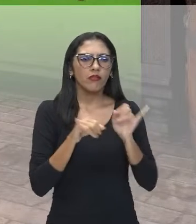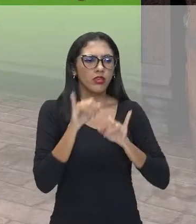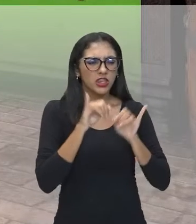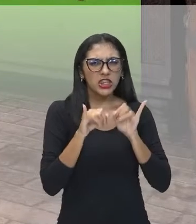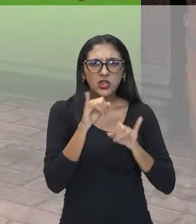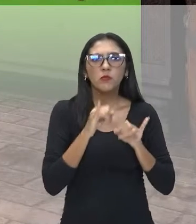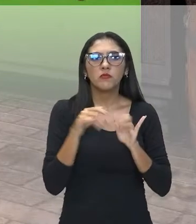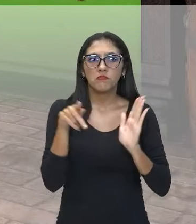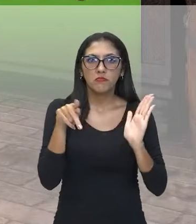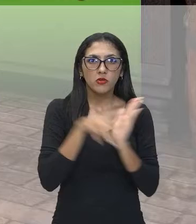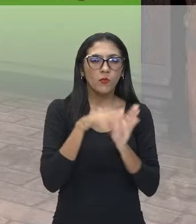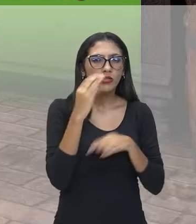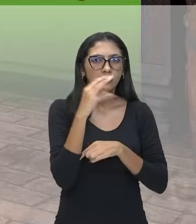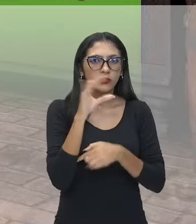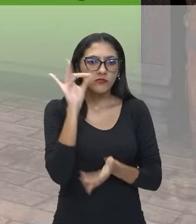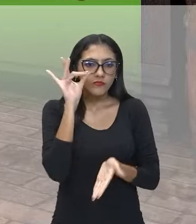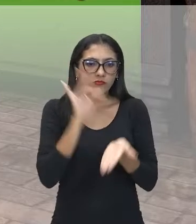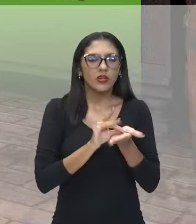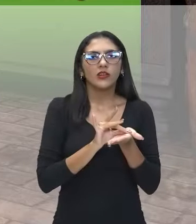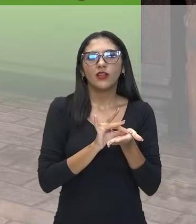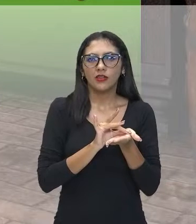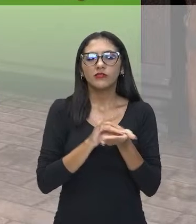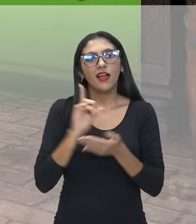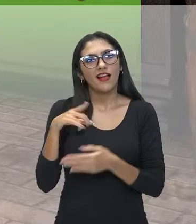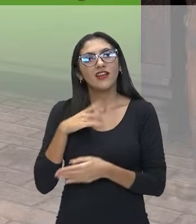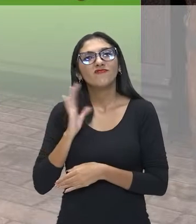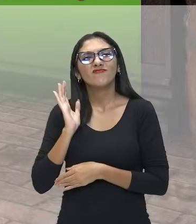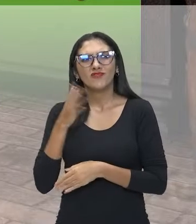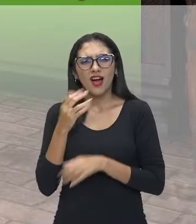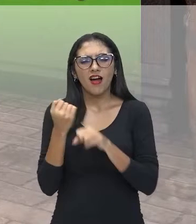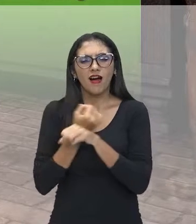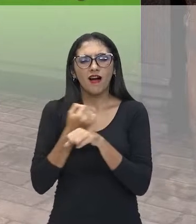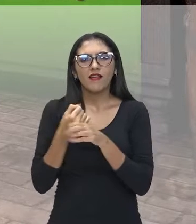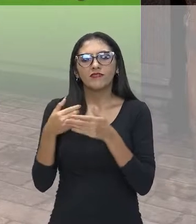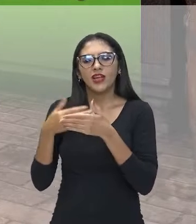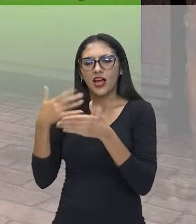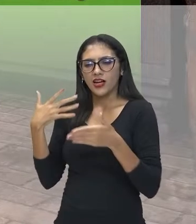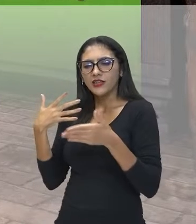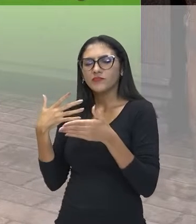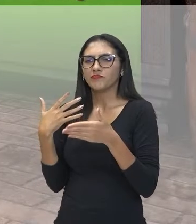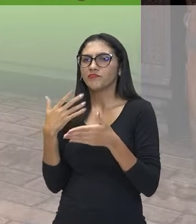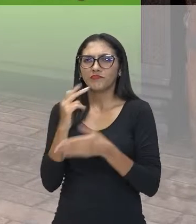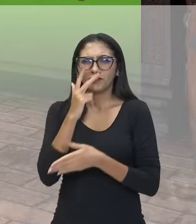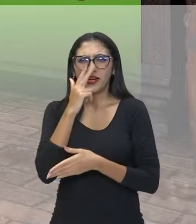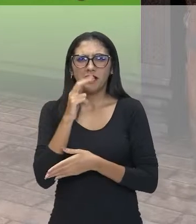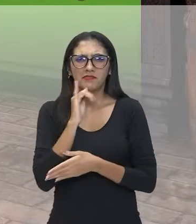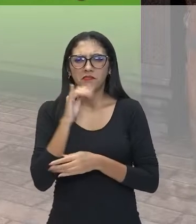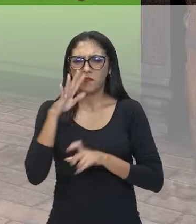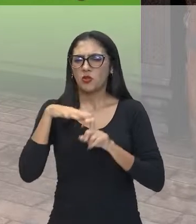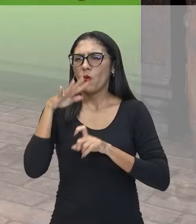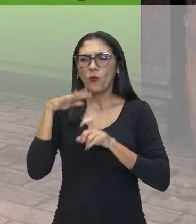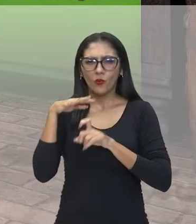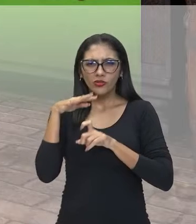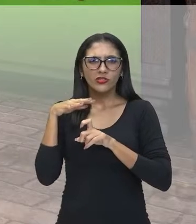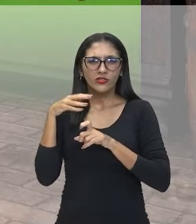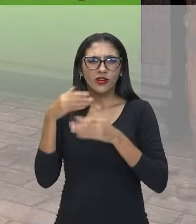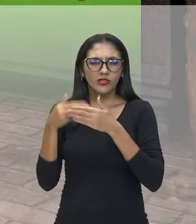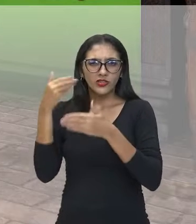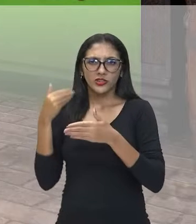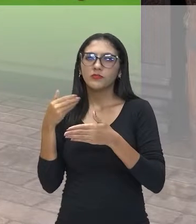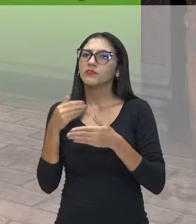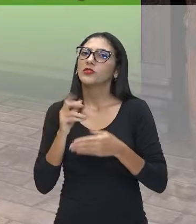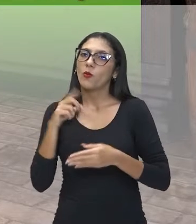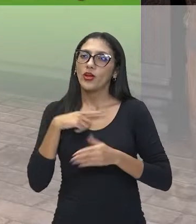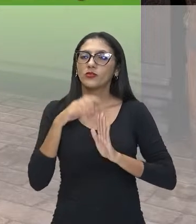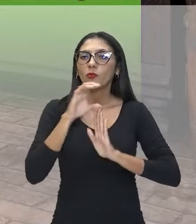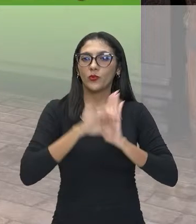uma ciência de verdade, né? Ela já foi tratada um pouco como bruxaria, sim, né? E a alquimia passa por esse conceito. Então, olha